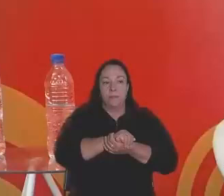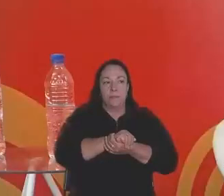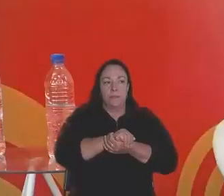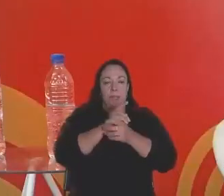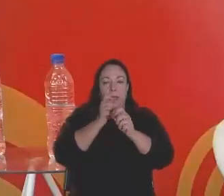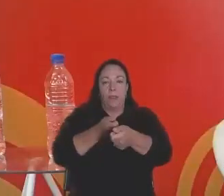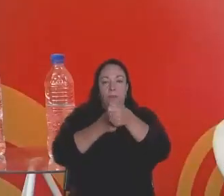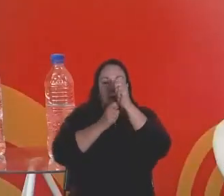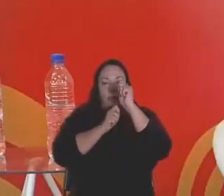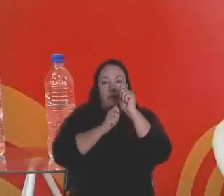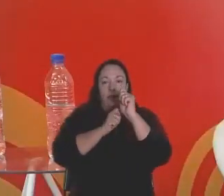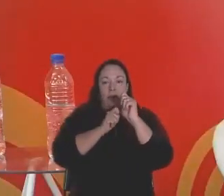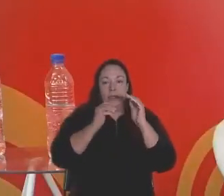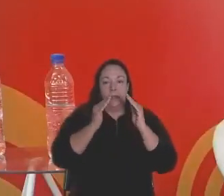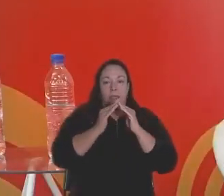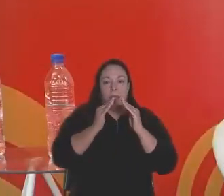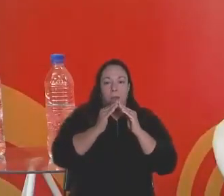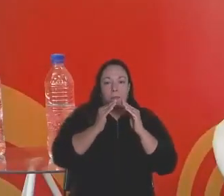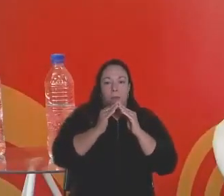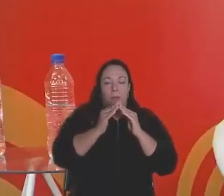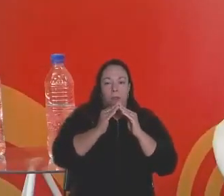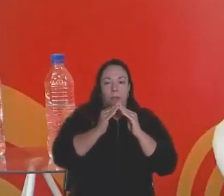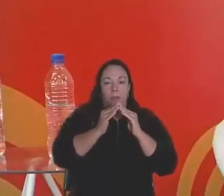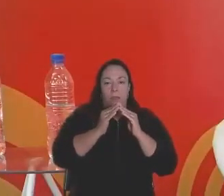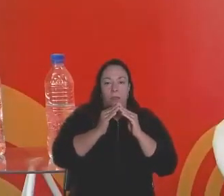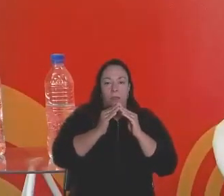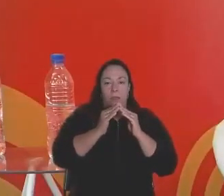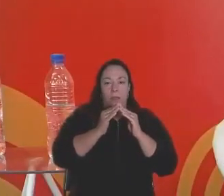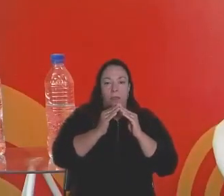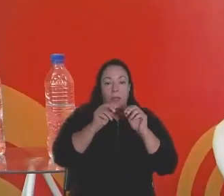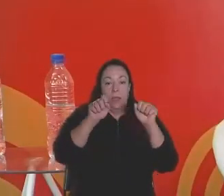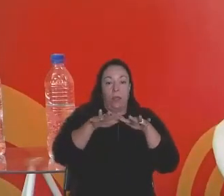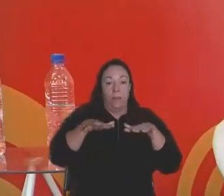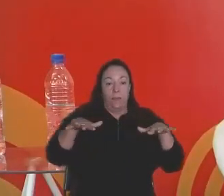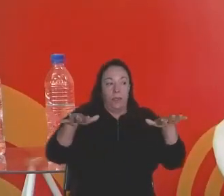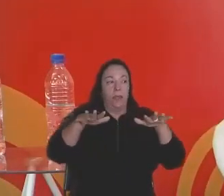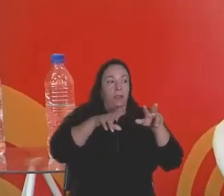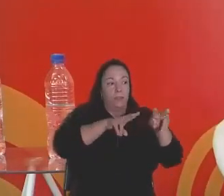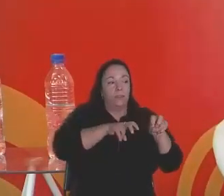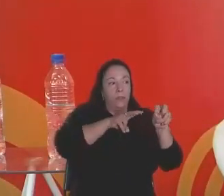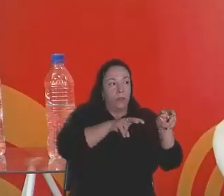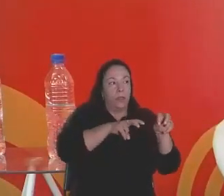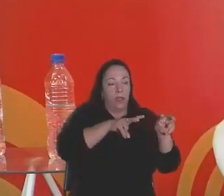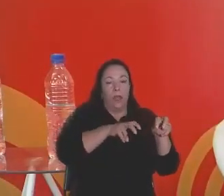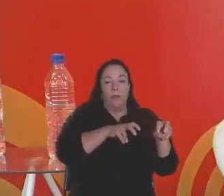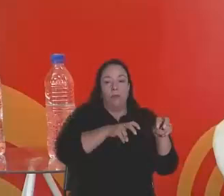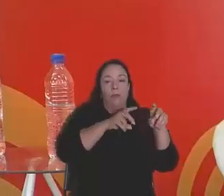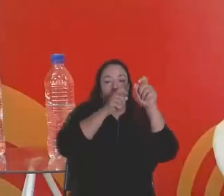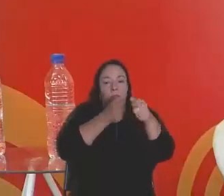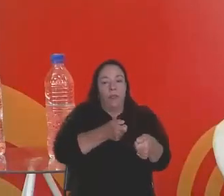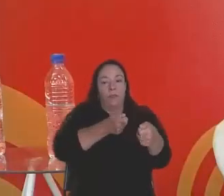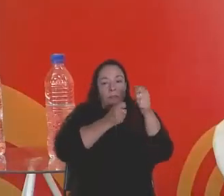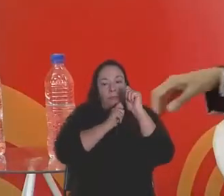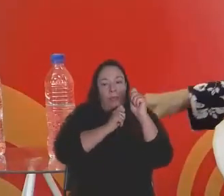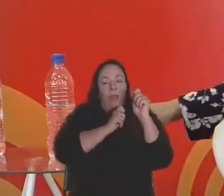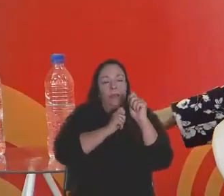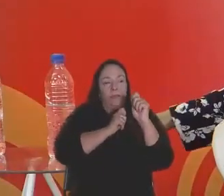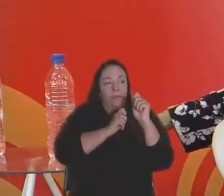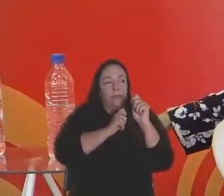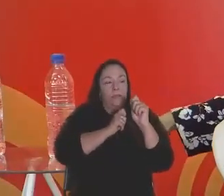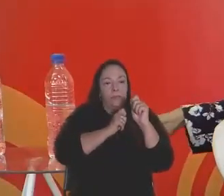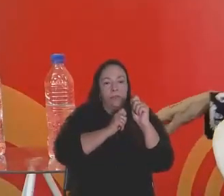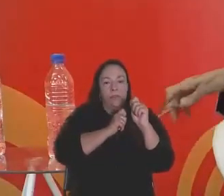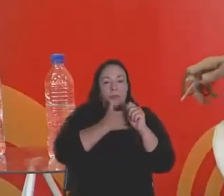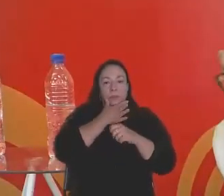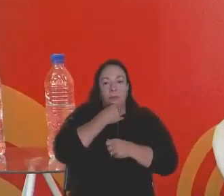a pescaria, quem mora e quem foi criado em ambiente rural, ela faz parte do lazer, né? E meu